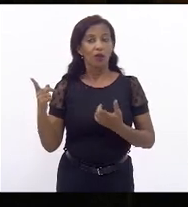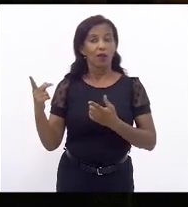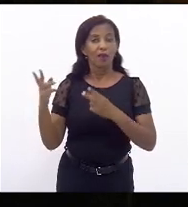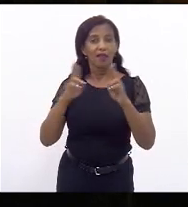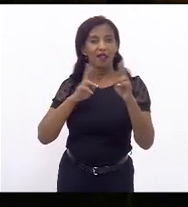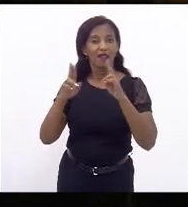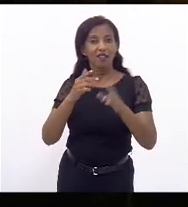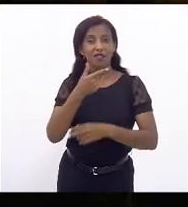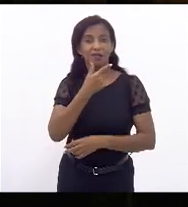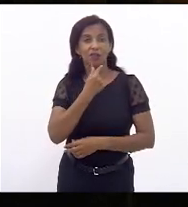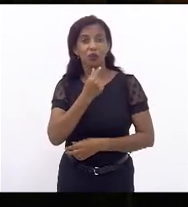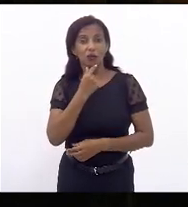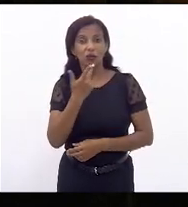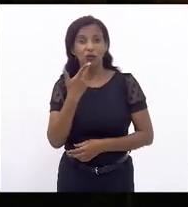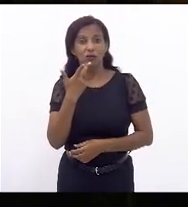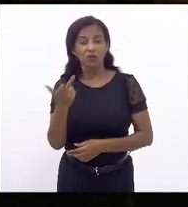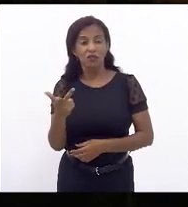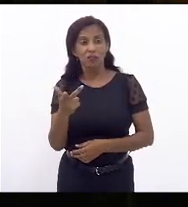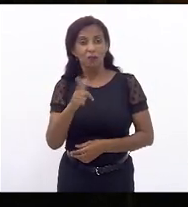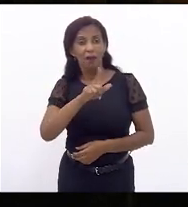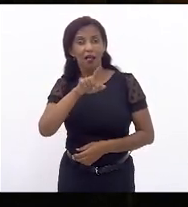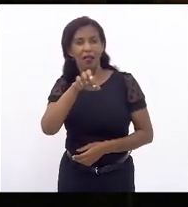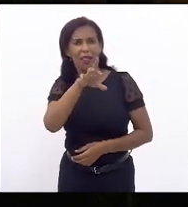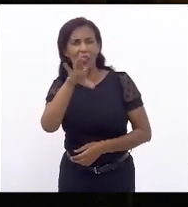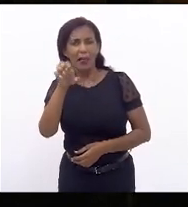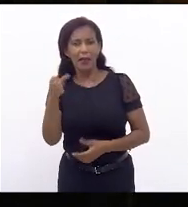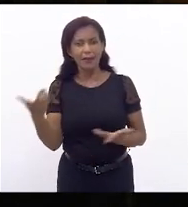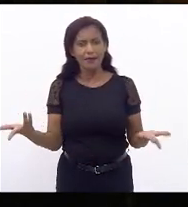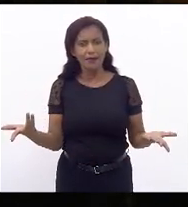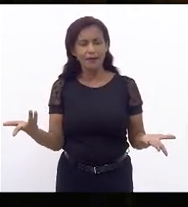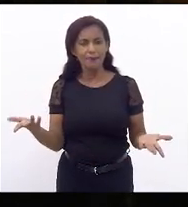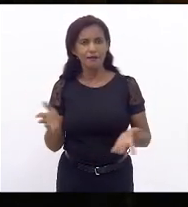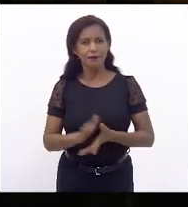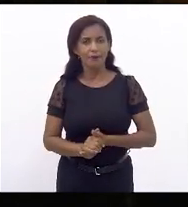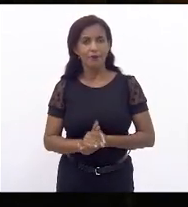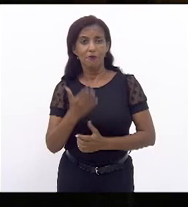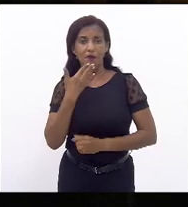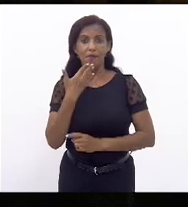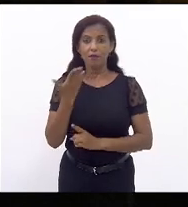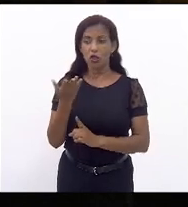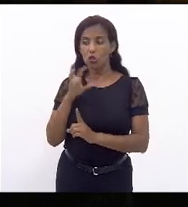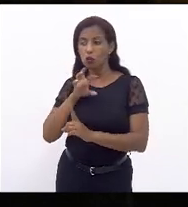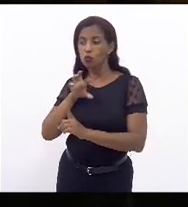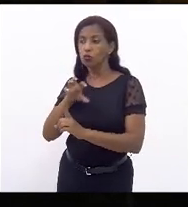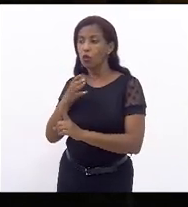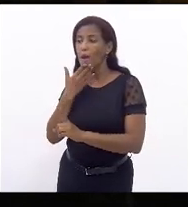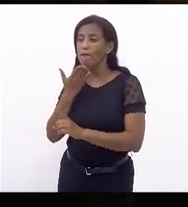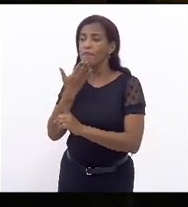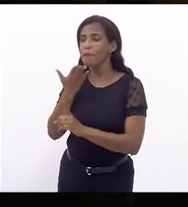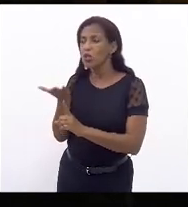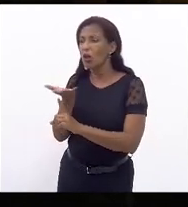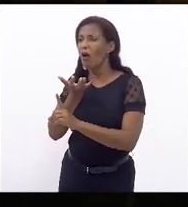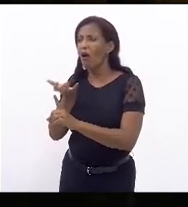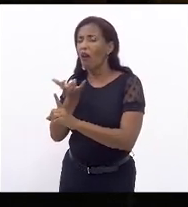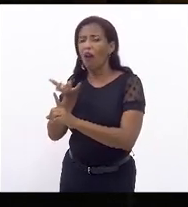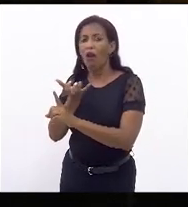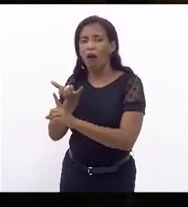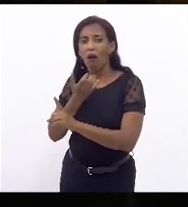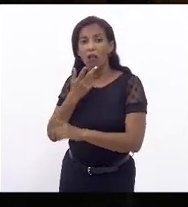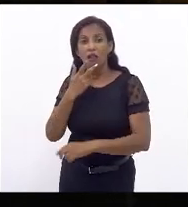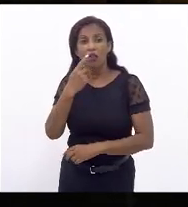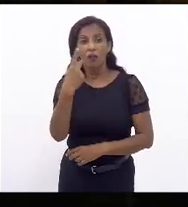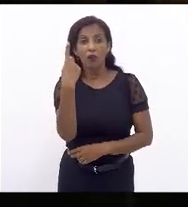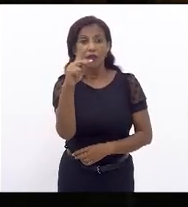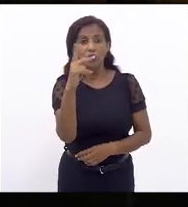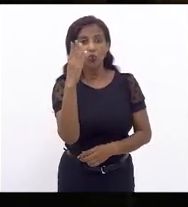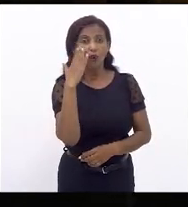aos homens, o senhor não passa de uma lesse. Fica atrás, pedindo, esmolando, e eu falo isso na